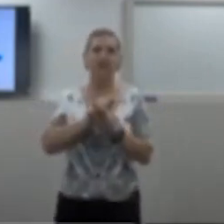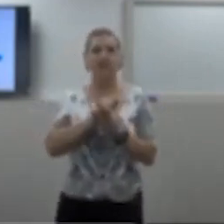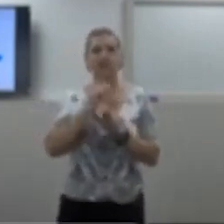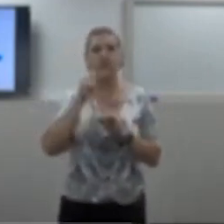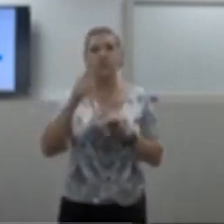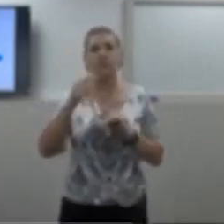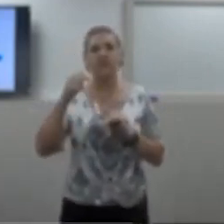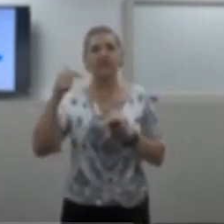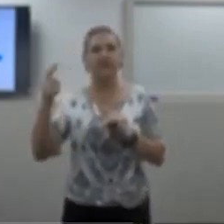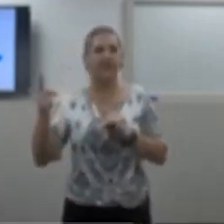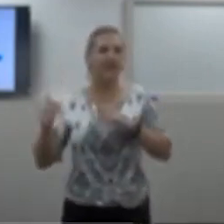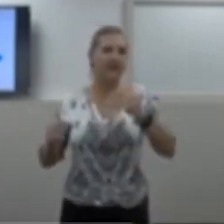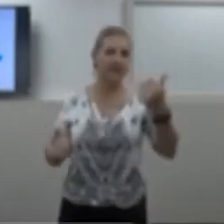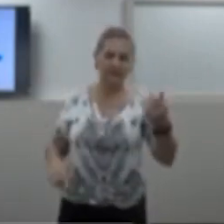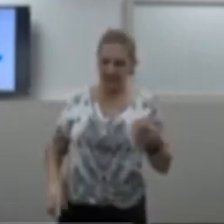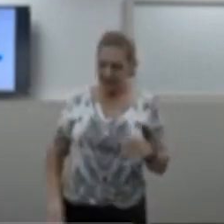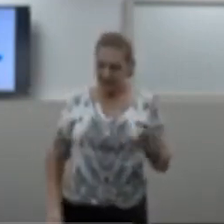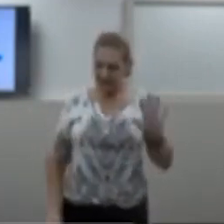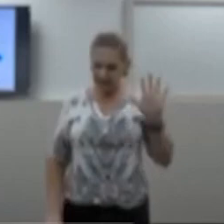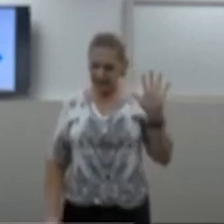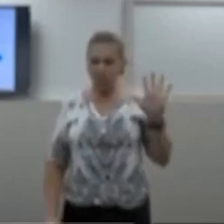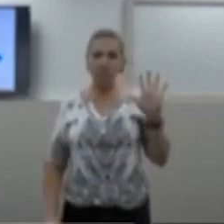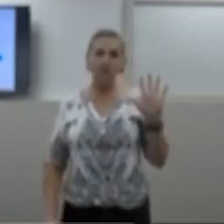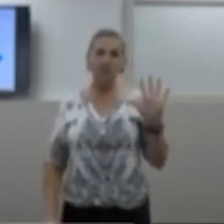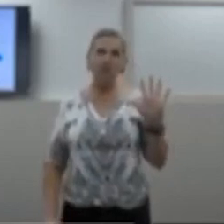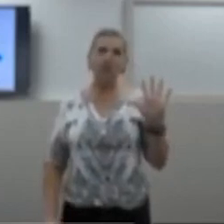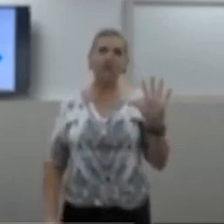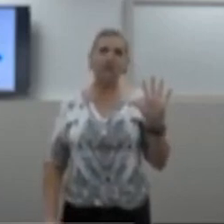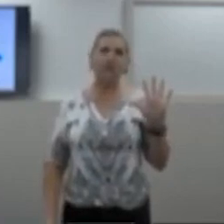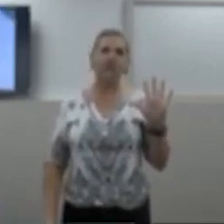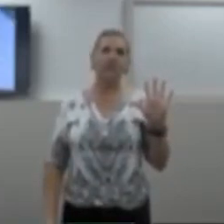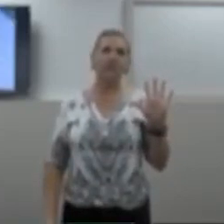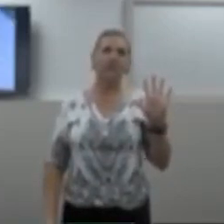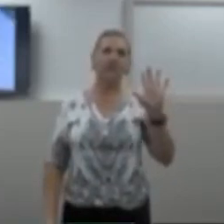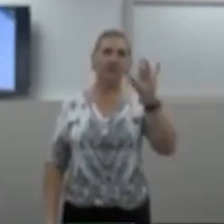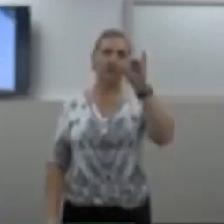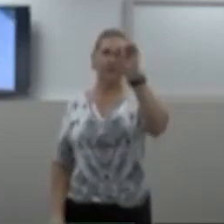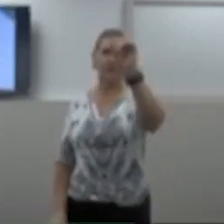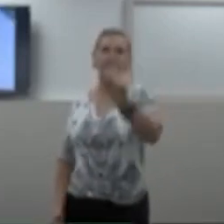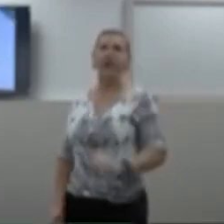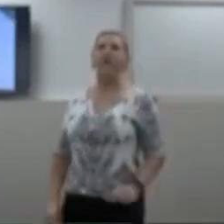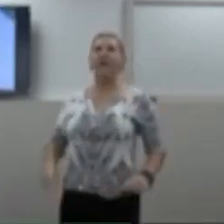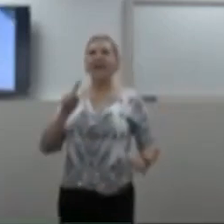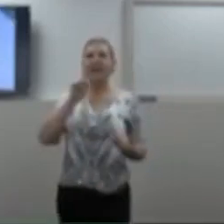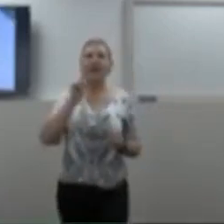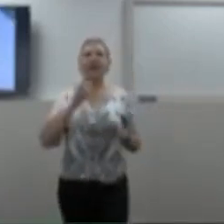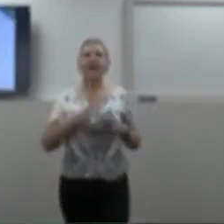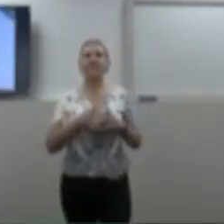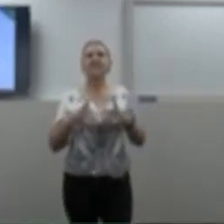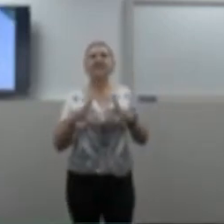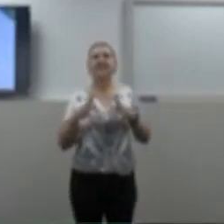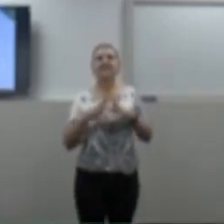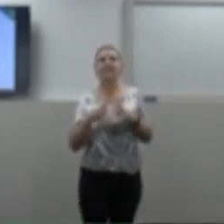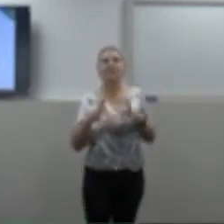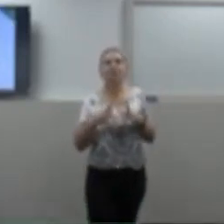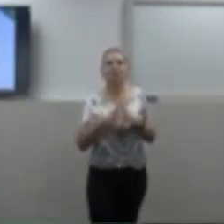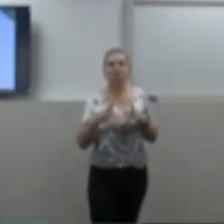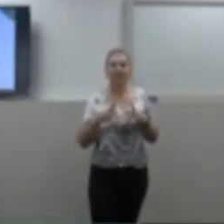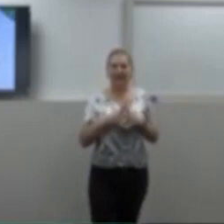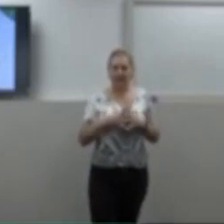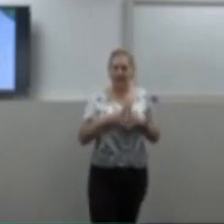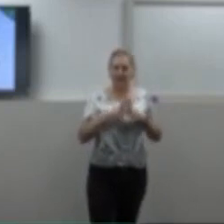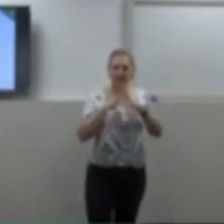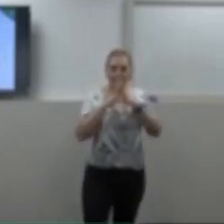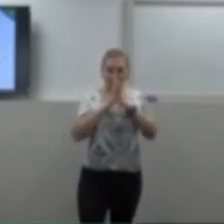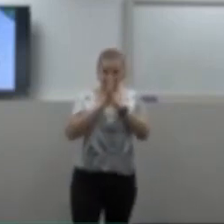E os coletivos, dúzia, centena, dezena, são 5, nós não podemos esquecer disso. Olha aí, ó, classificação